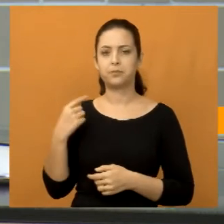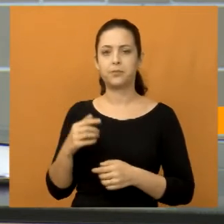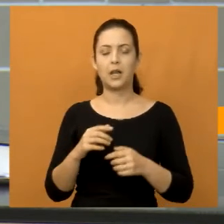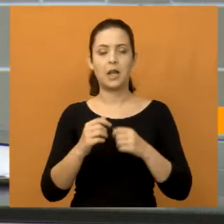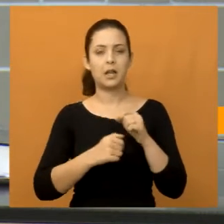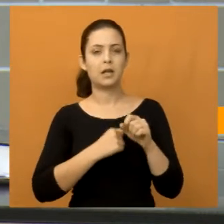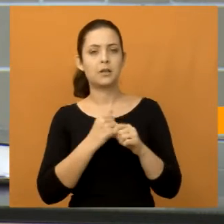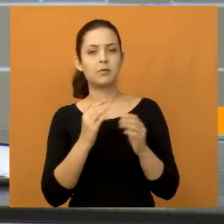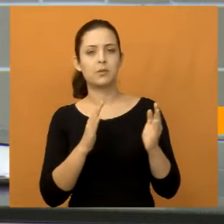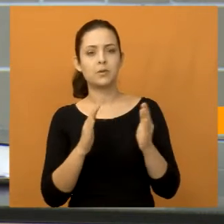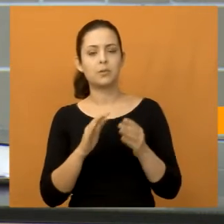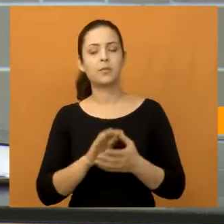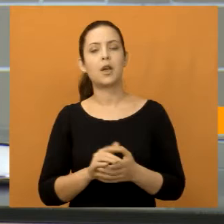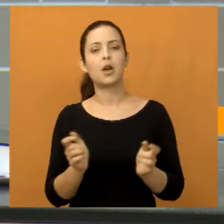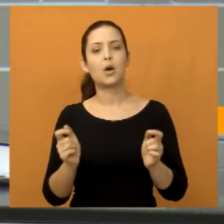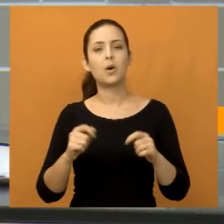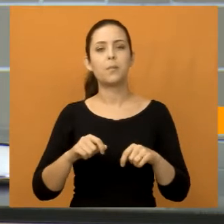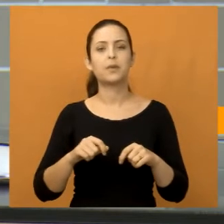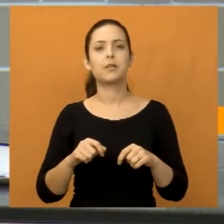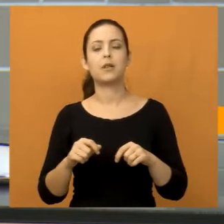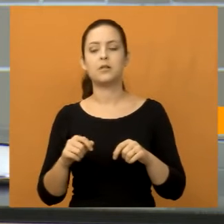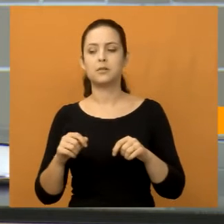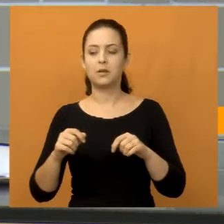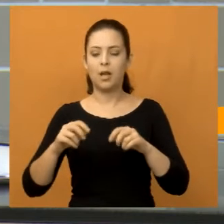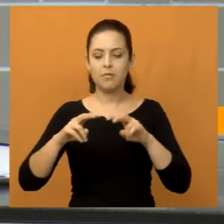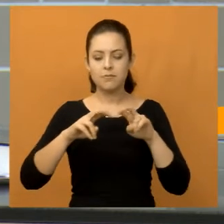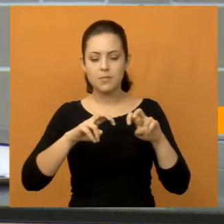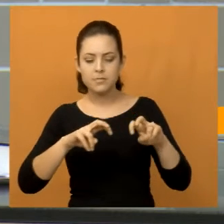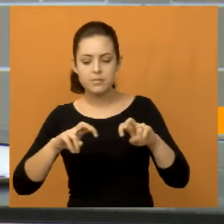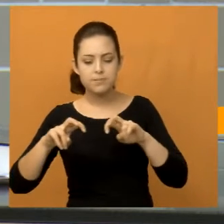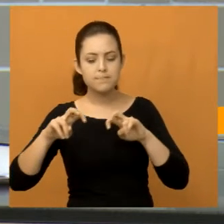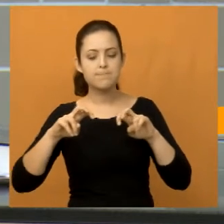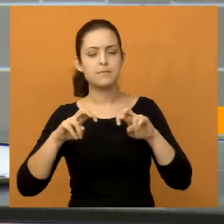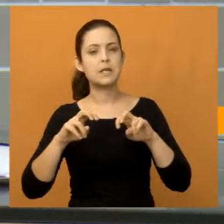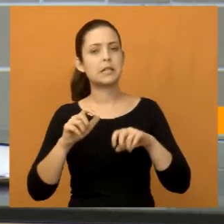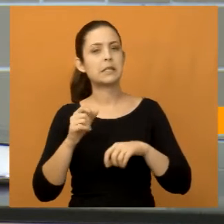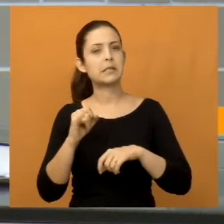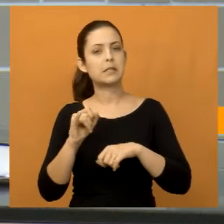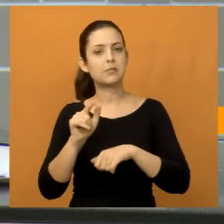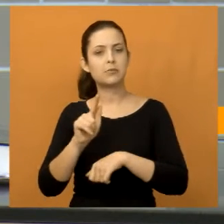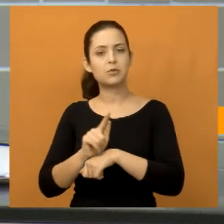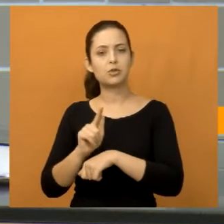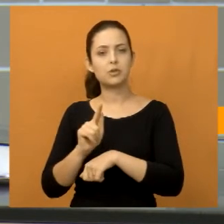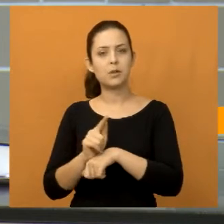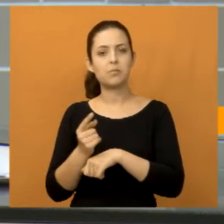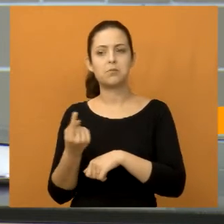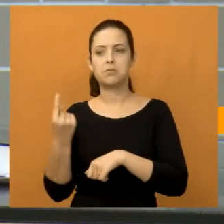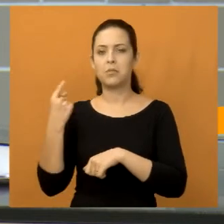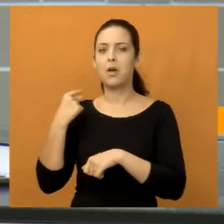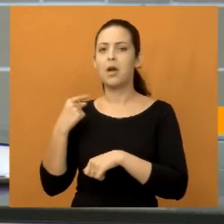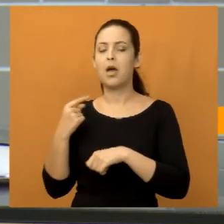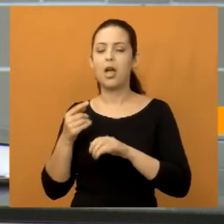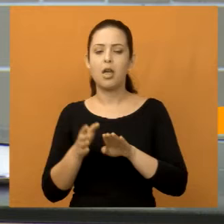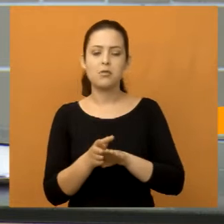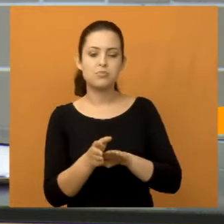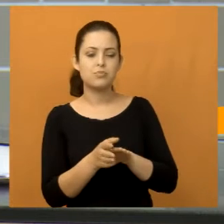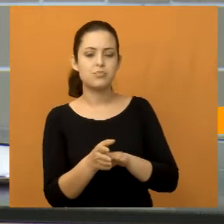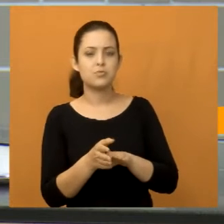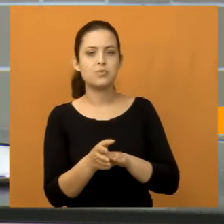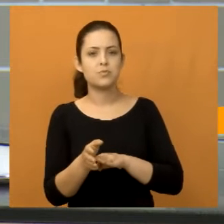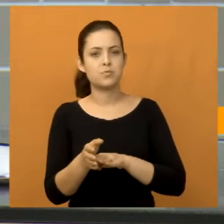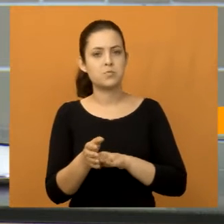competência legal para apurar eventuais irregularidades na gestão pública municipal e recomendar